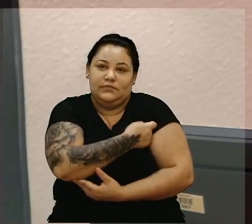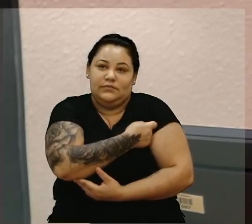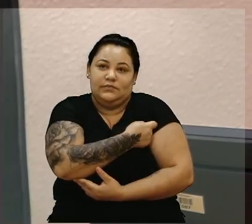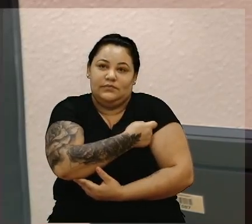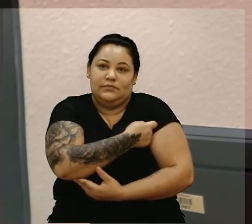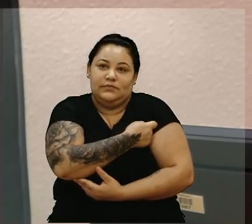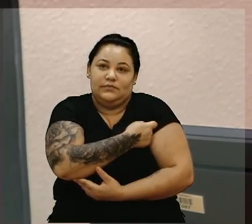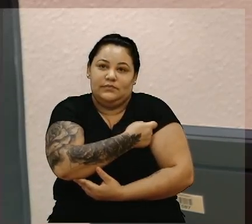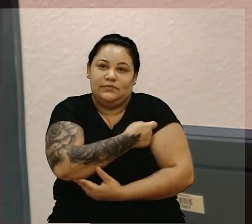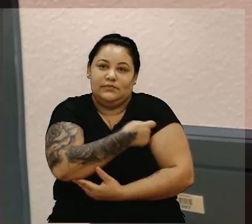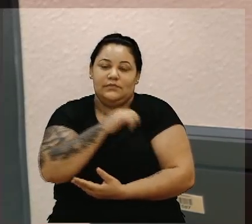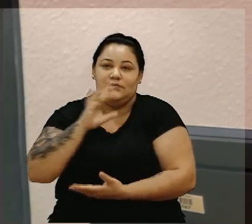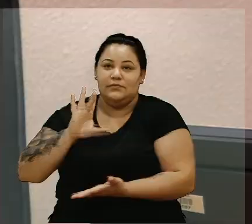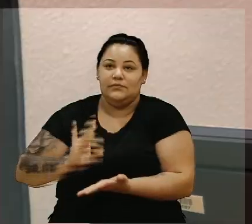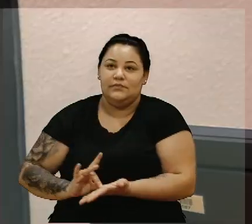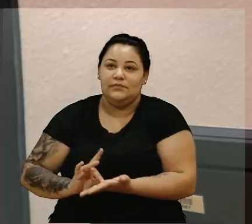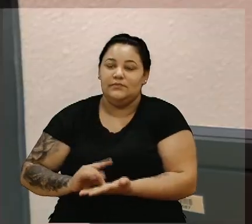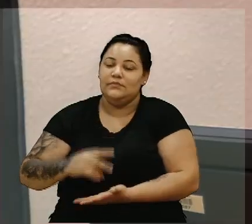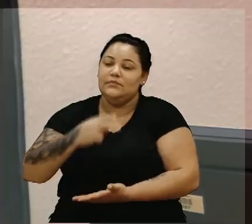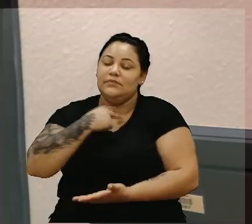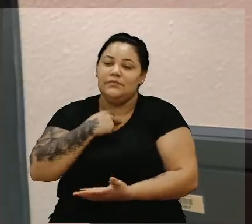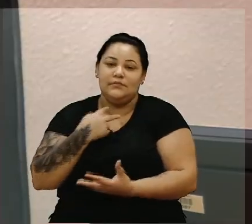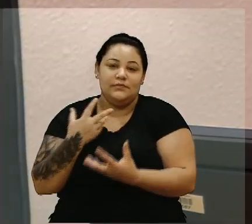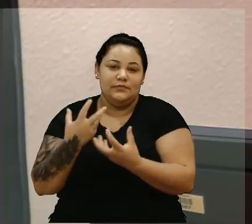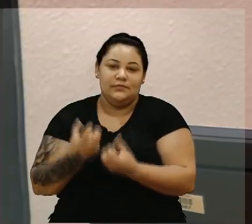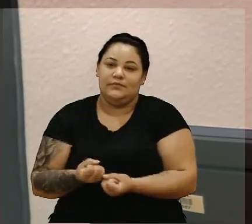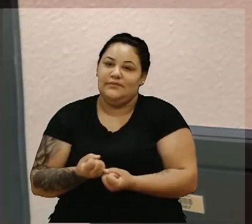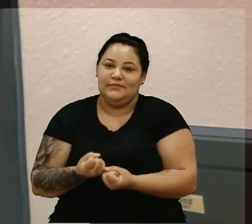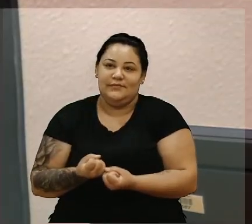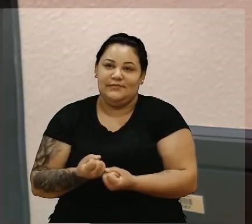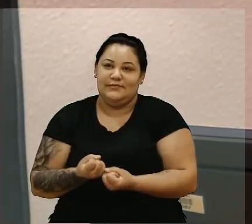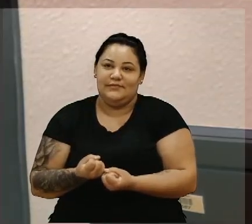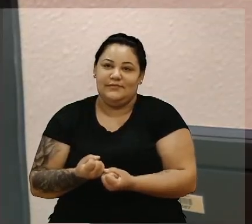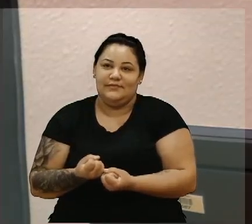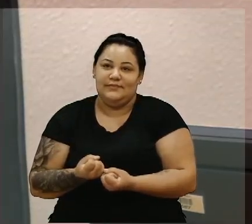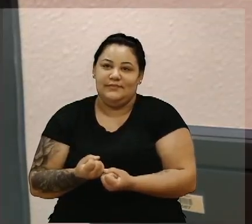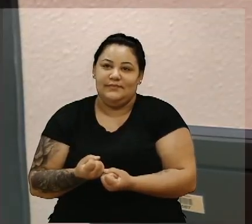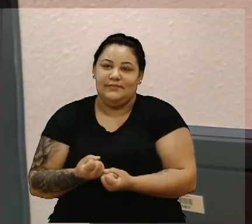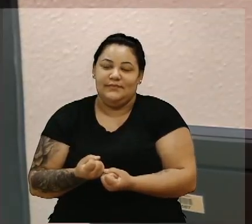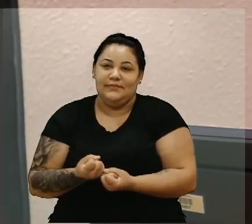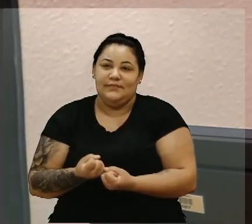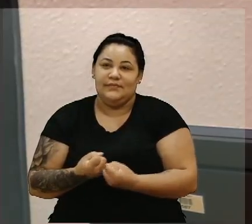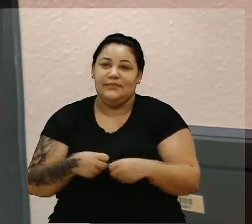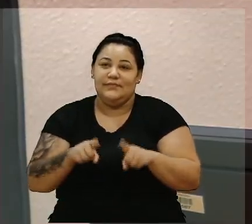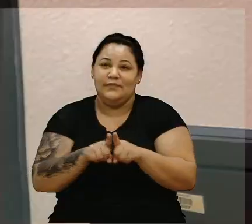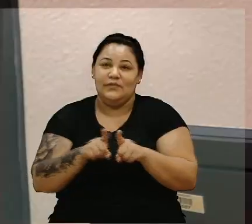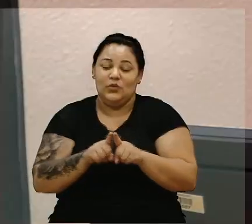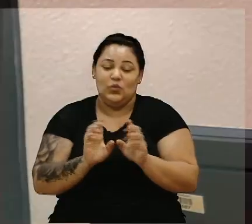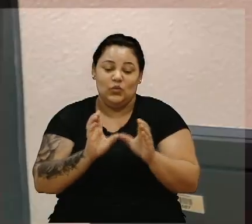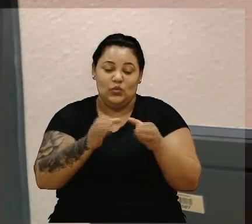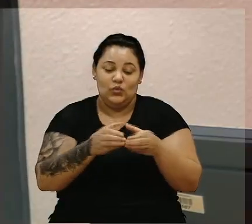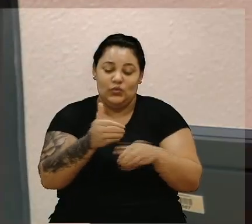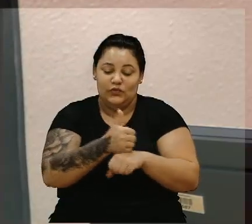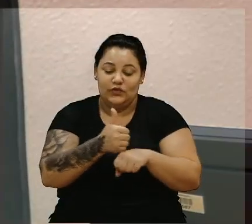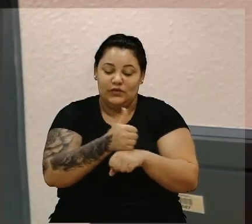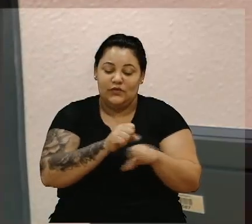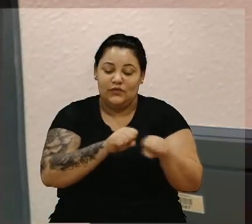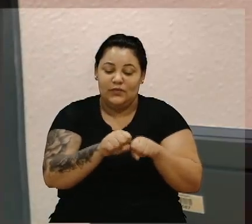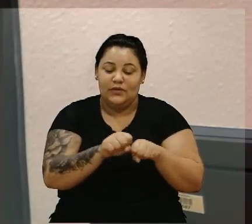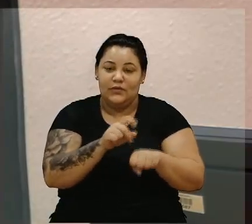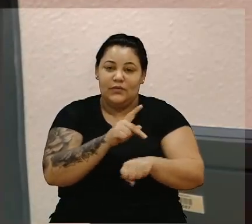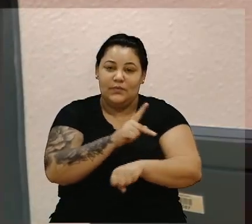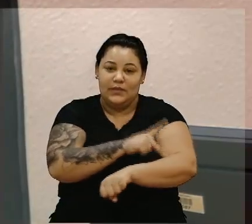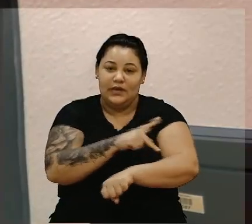efetiva. É inadmissível a negação da ciência. Uma equipe multiprofissional formada por um pedagogo que nem eu,